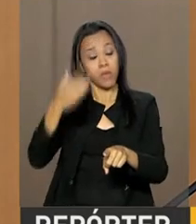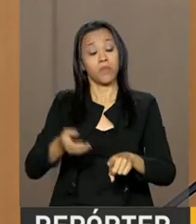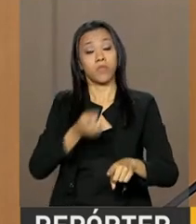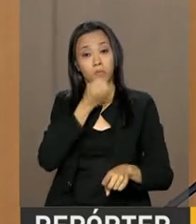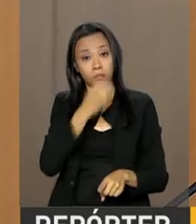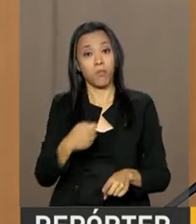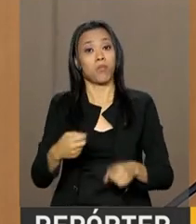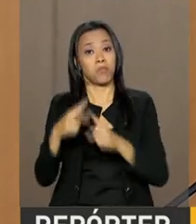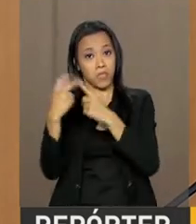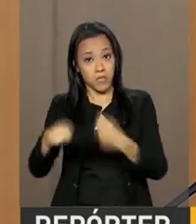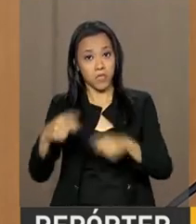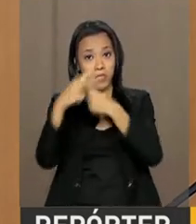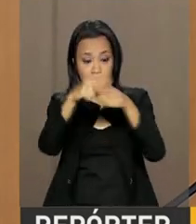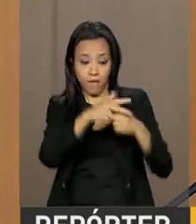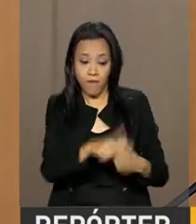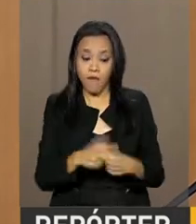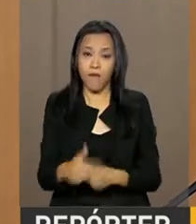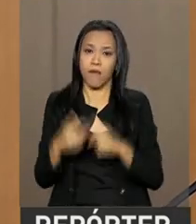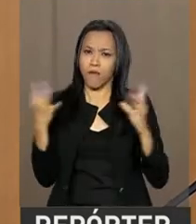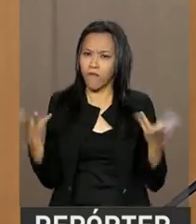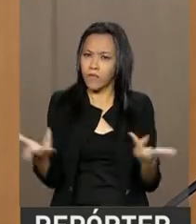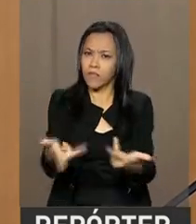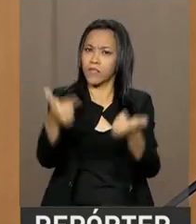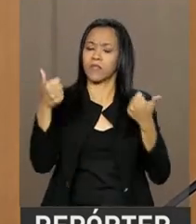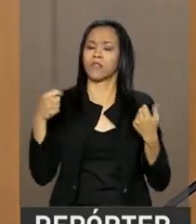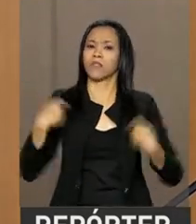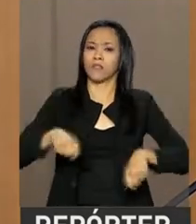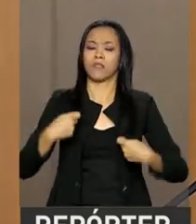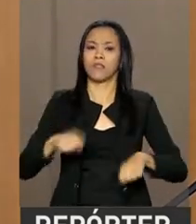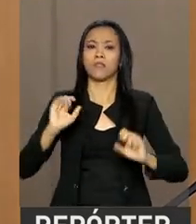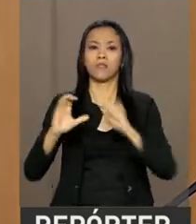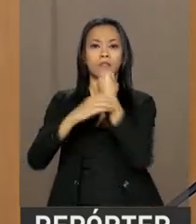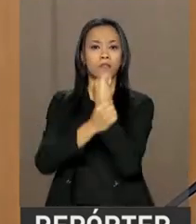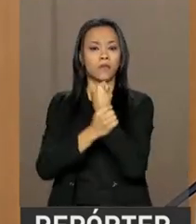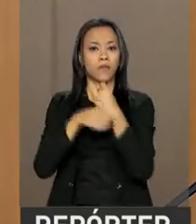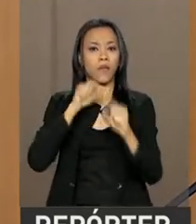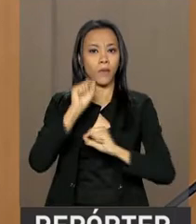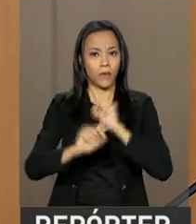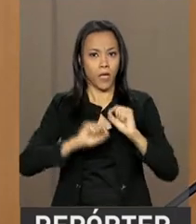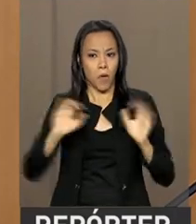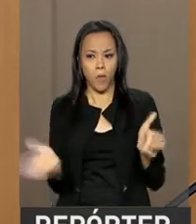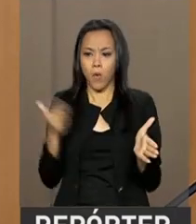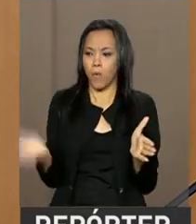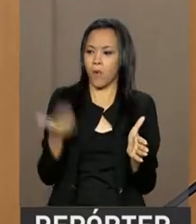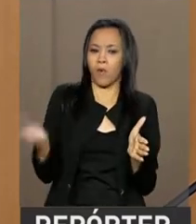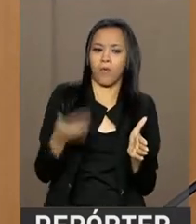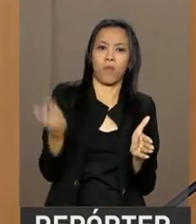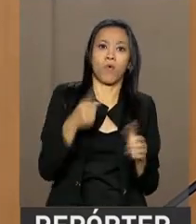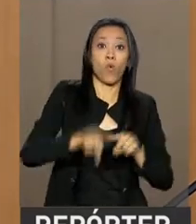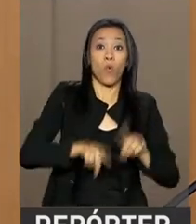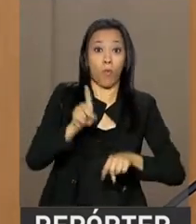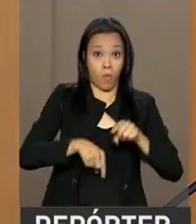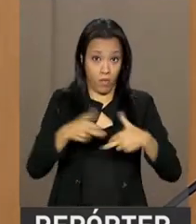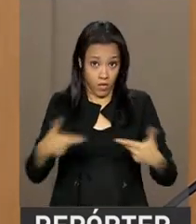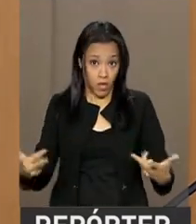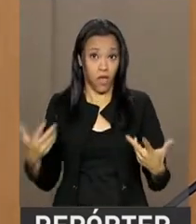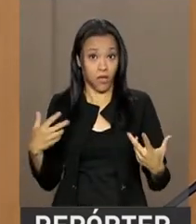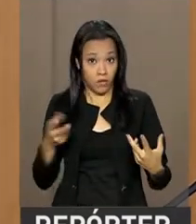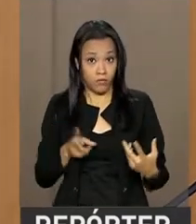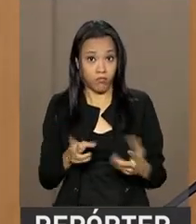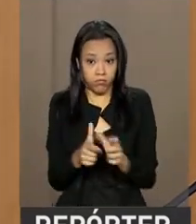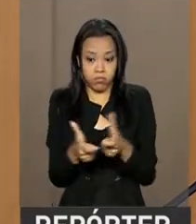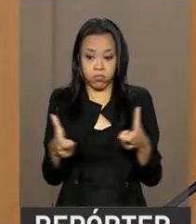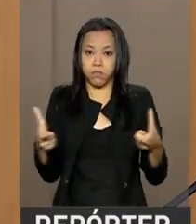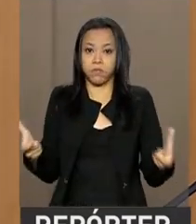modernizado ele precisa buscar eficiência ele precisa garantir a produtividade dos nossos produtos ele precisa